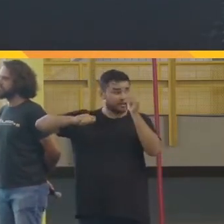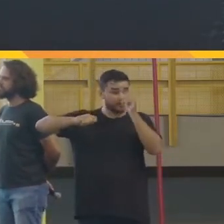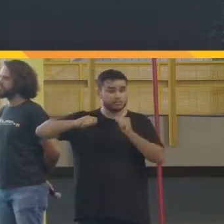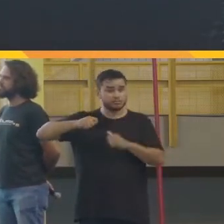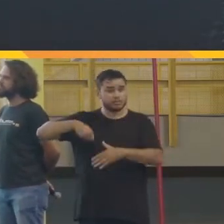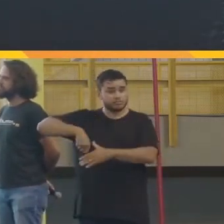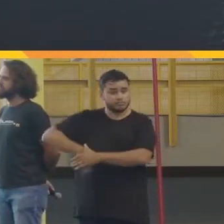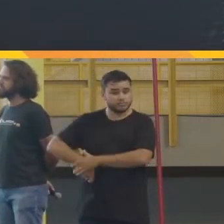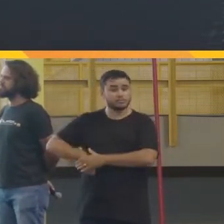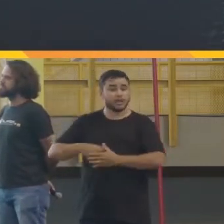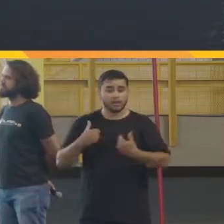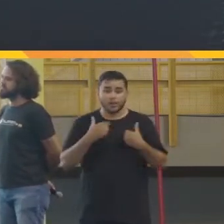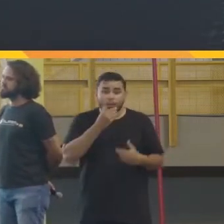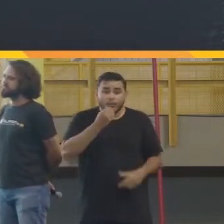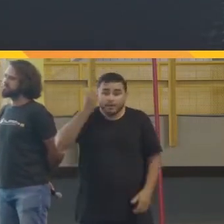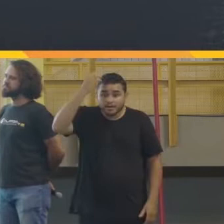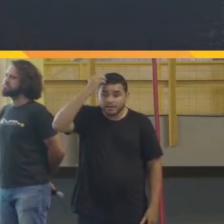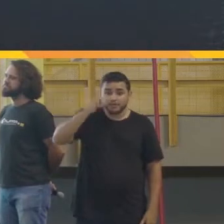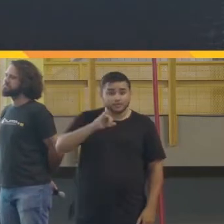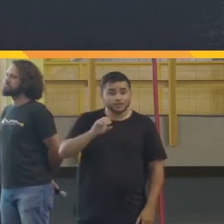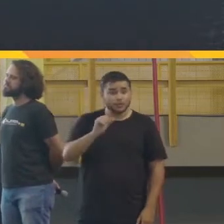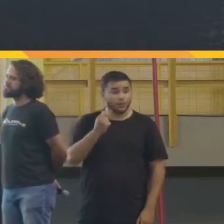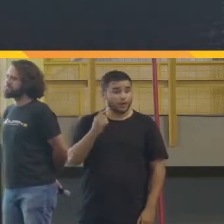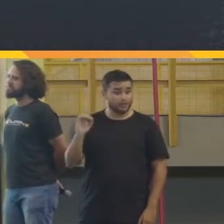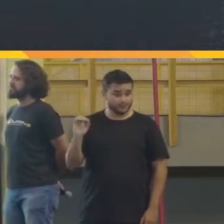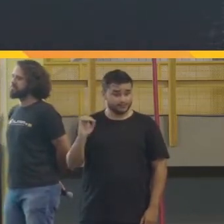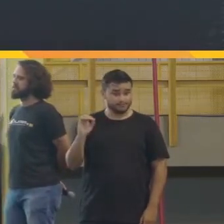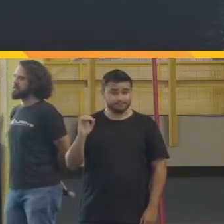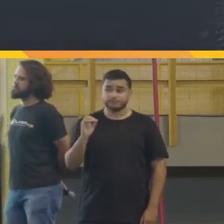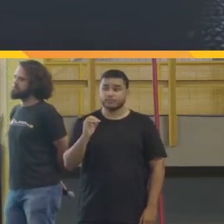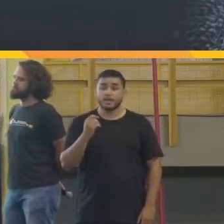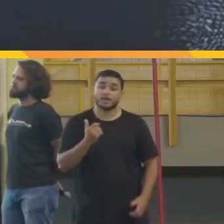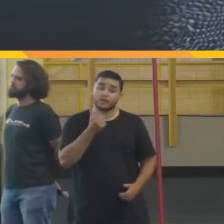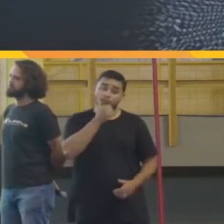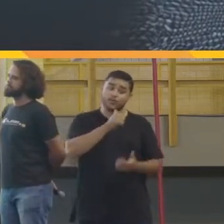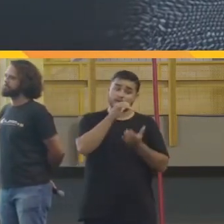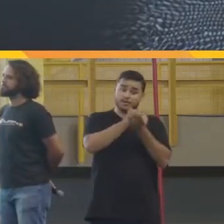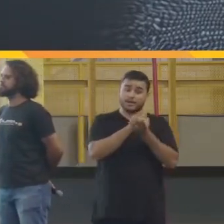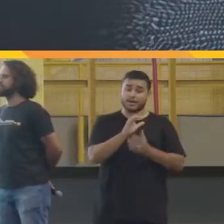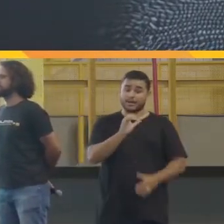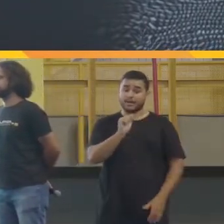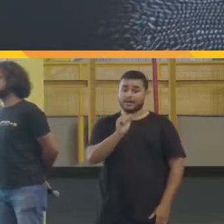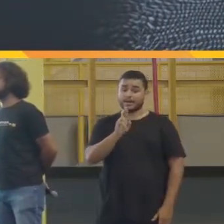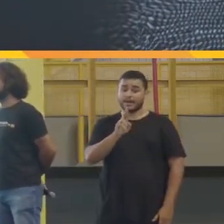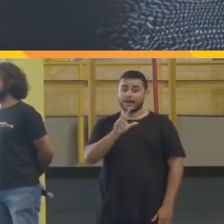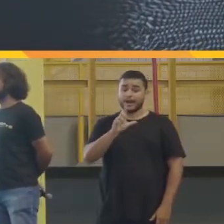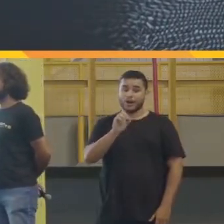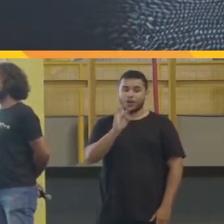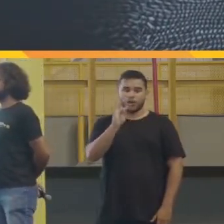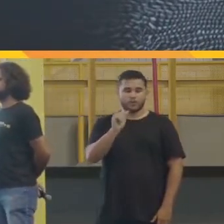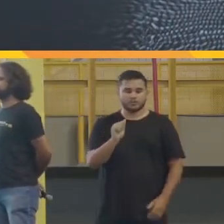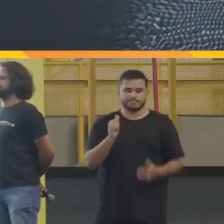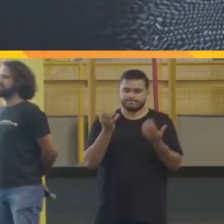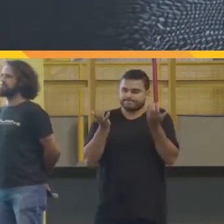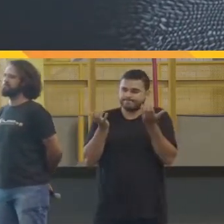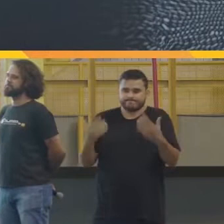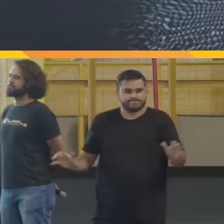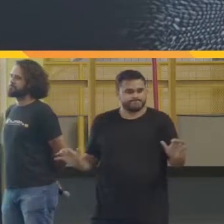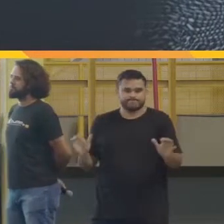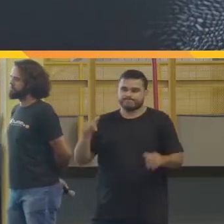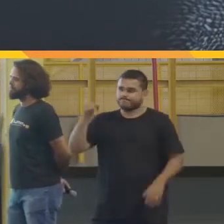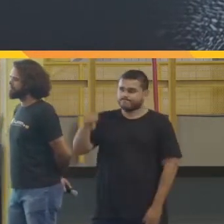guardava e continuava a reunião. Dona Carlota, a esposa de Dom João, por sua vez, detestava o